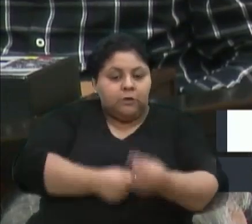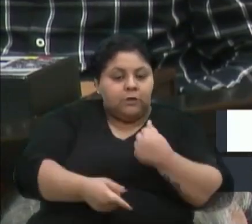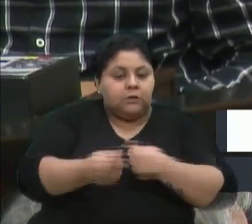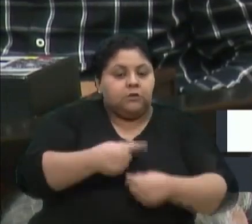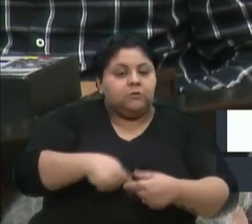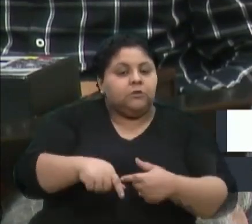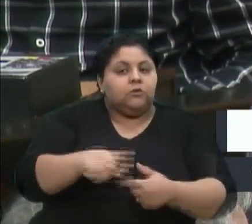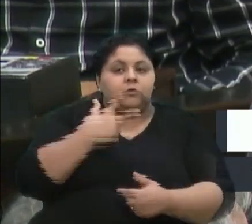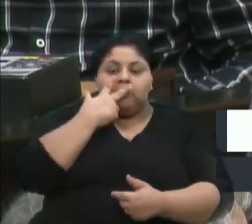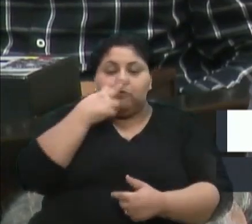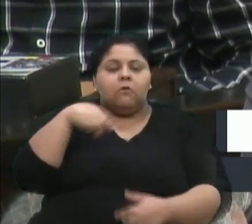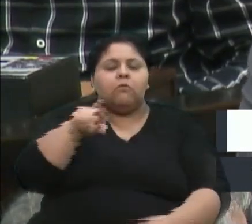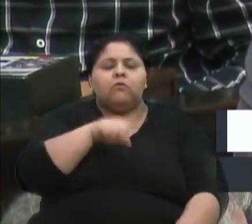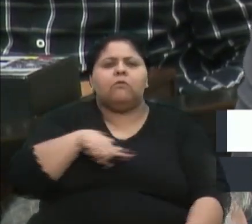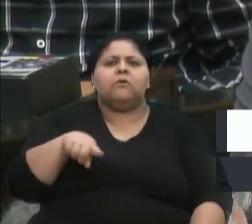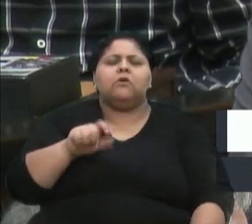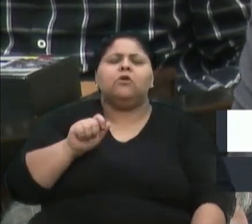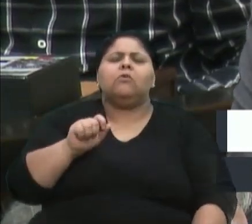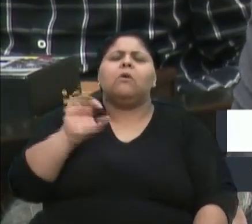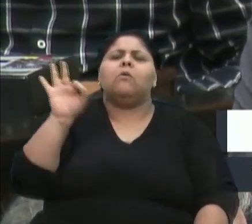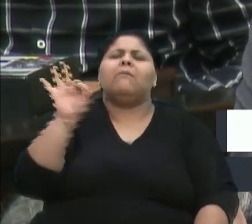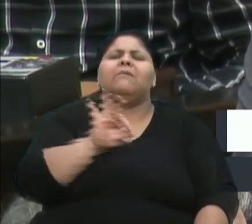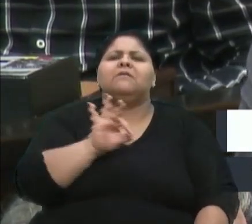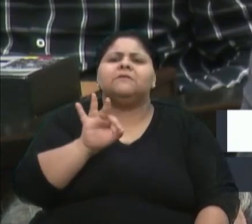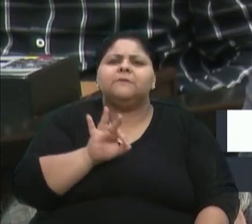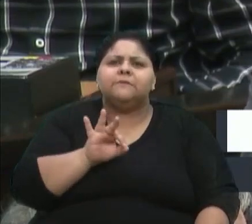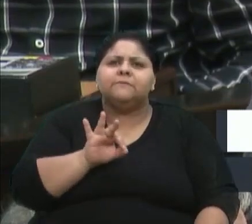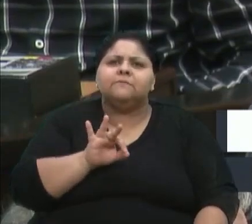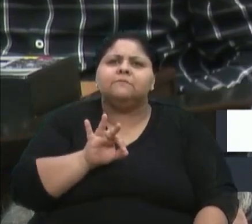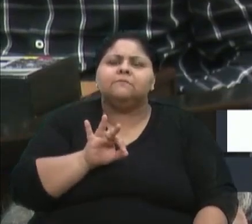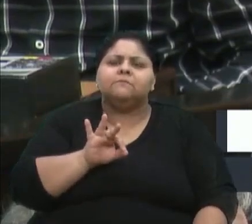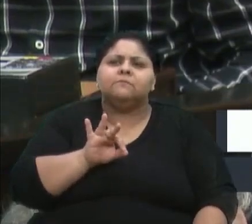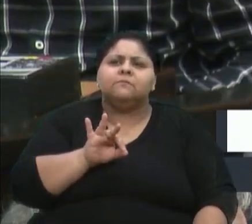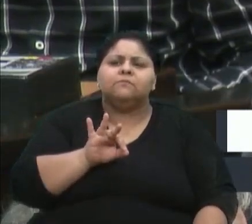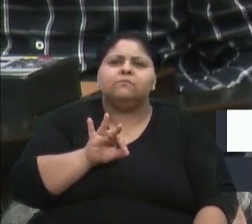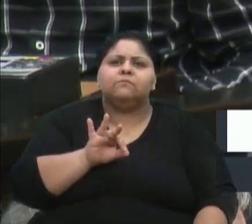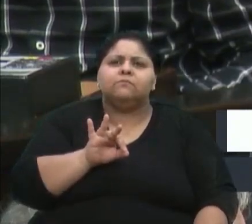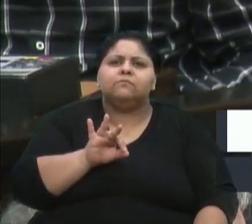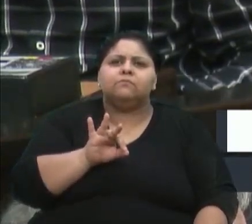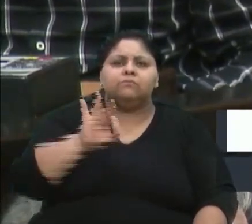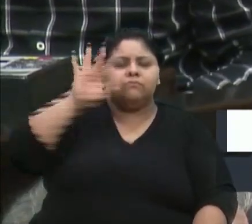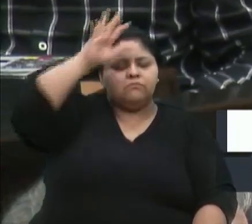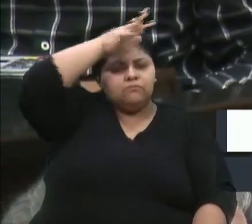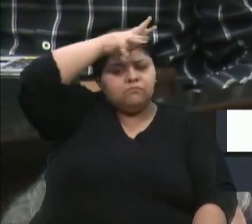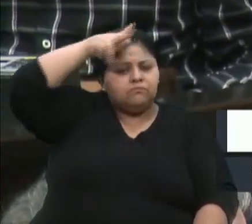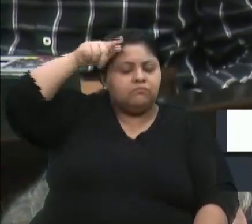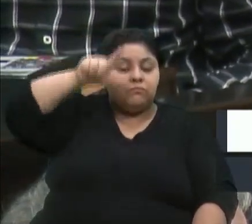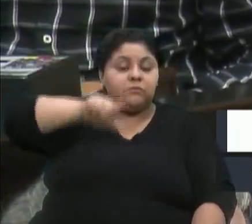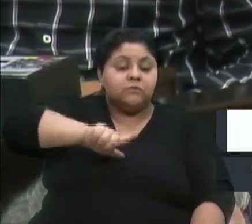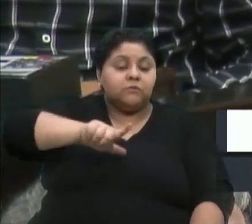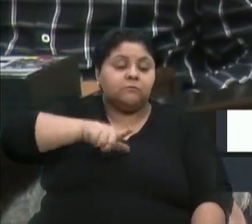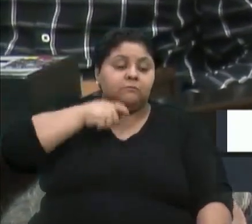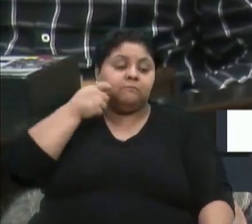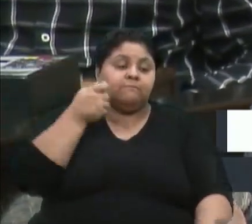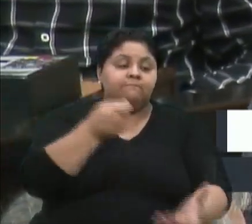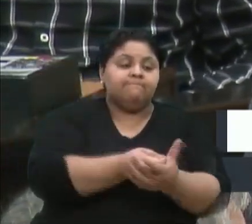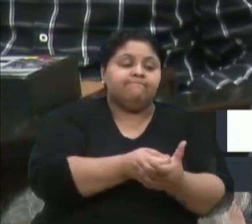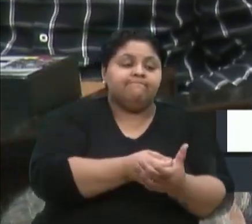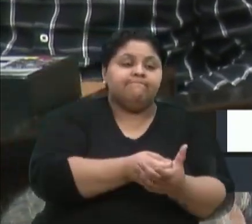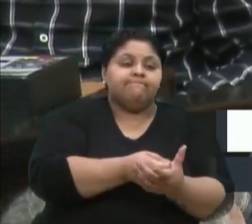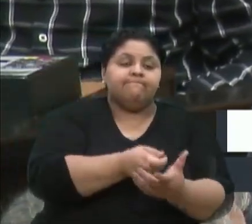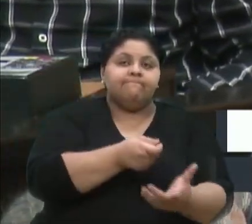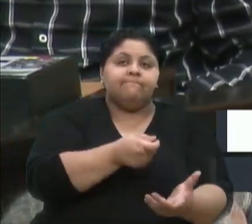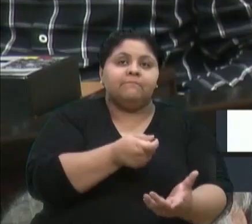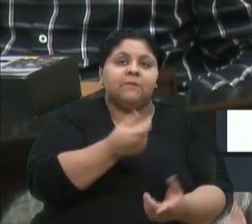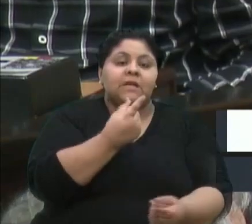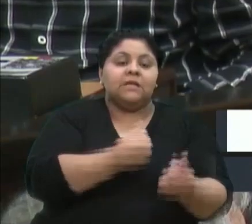qual o percentual que o município tem de obrigação para curtir a saúde de